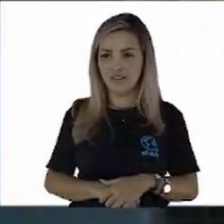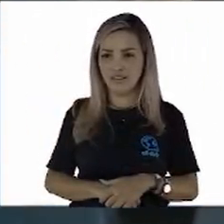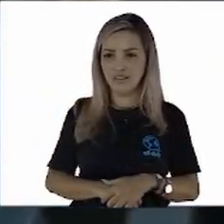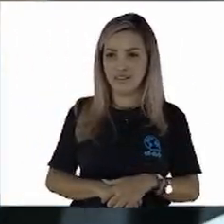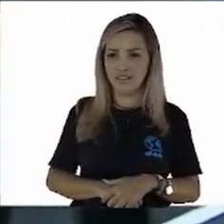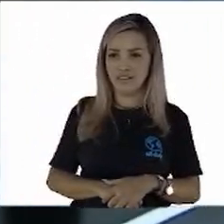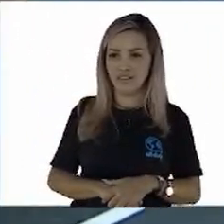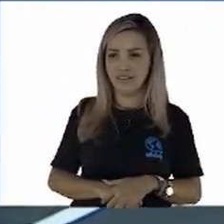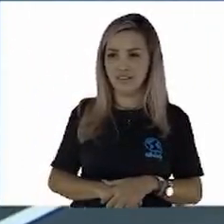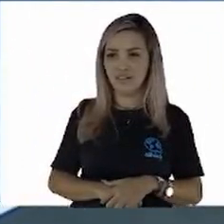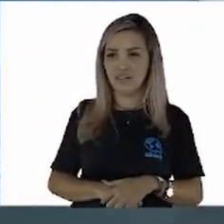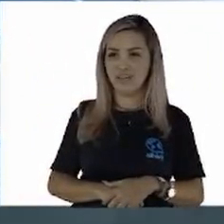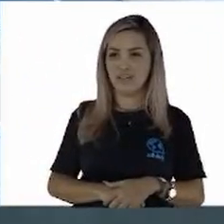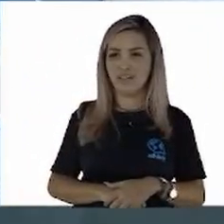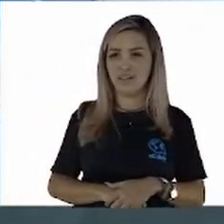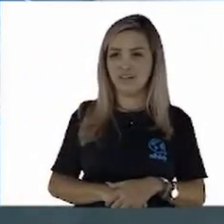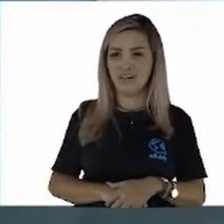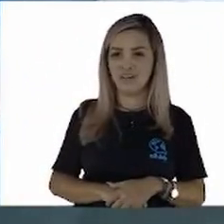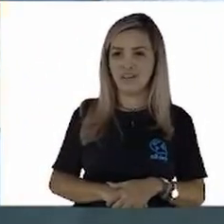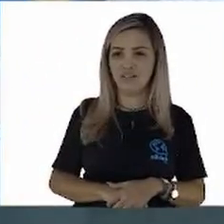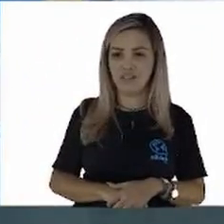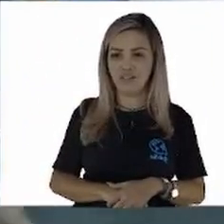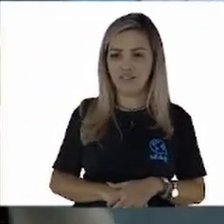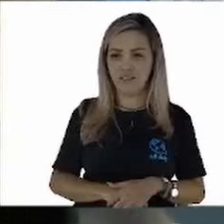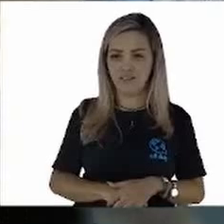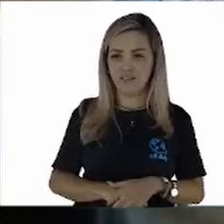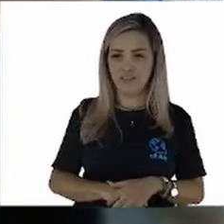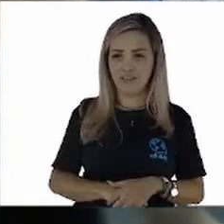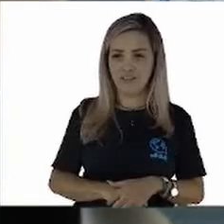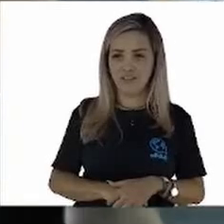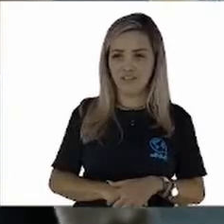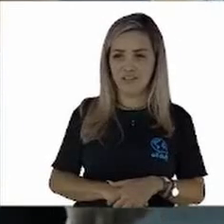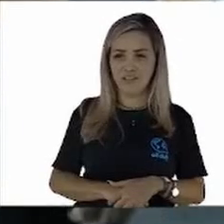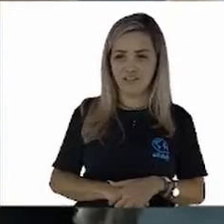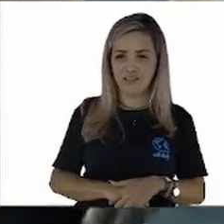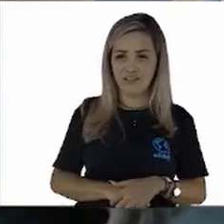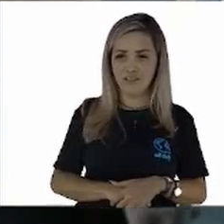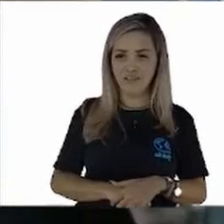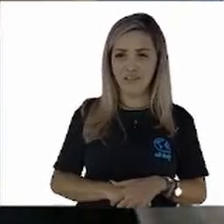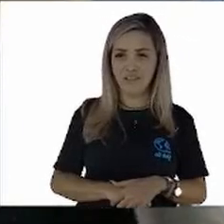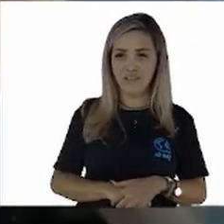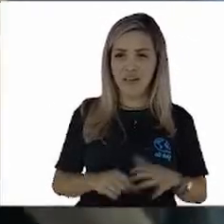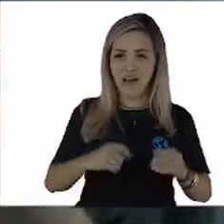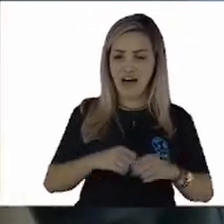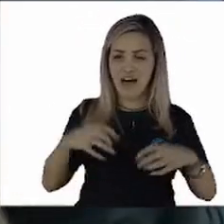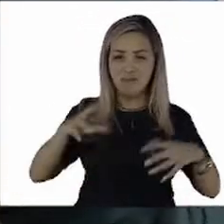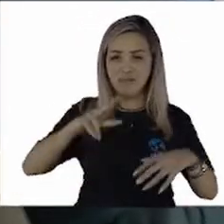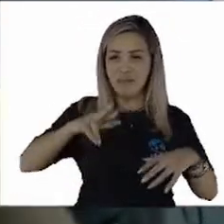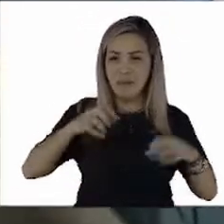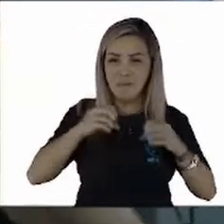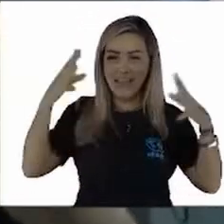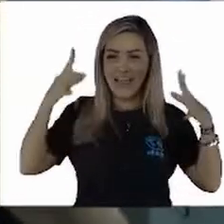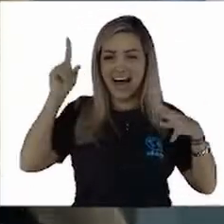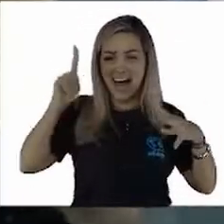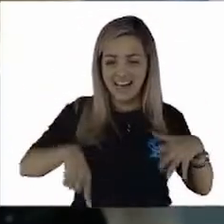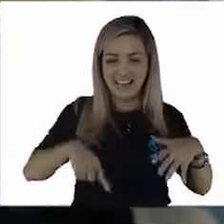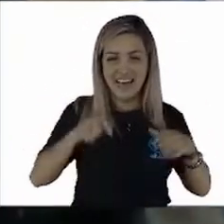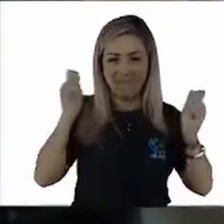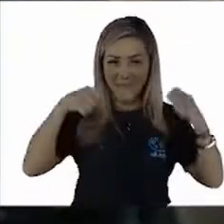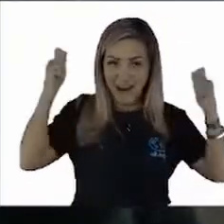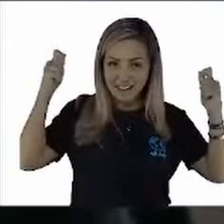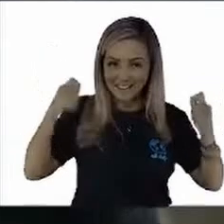Vitor Hugo, coloca o casaco aqui no meu colo. Ai, isso. Aberto, que não é milagre, Vitor Hugo. É mágica. Bota